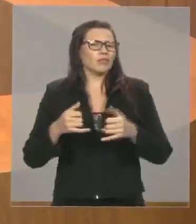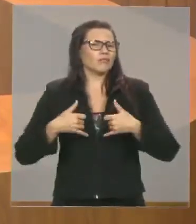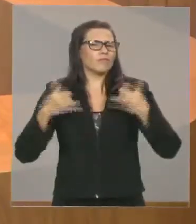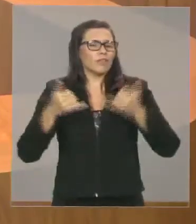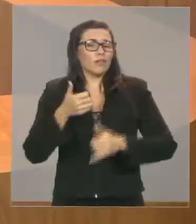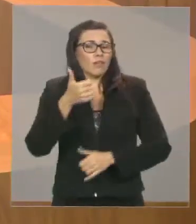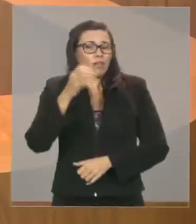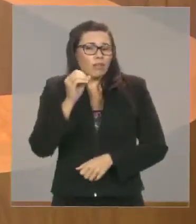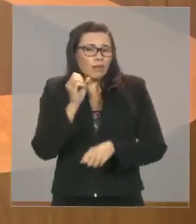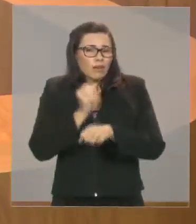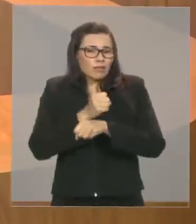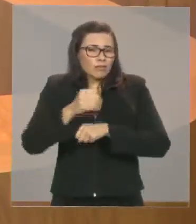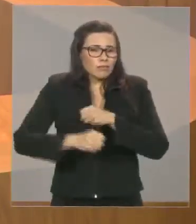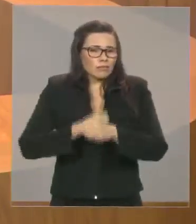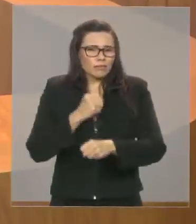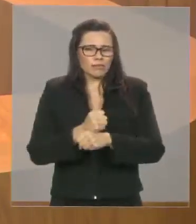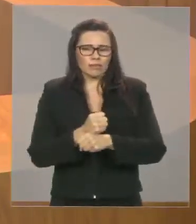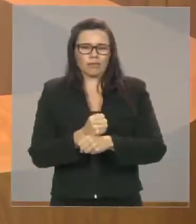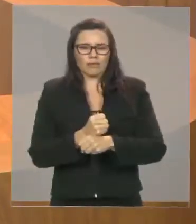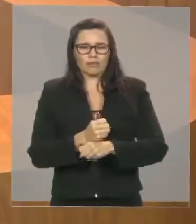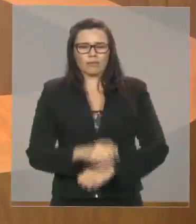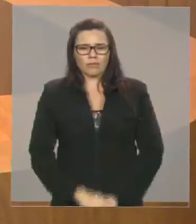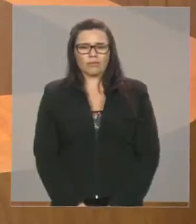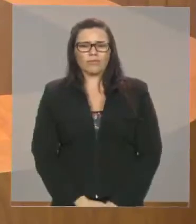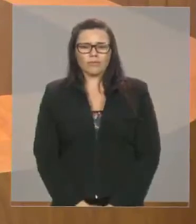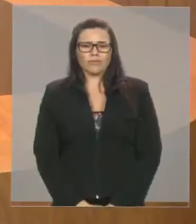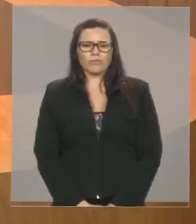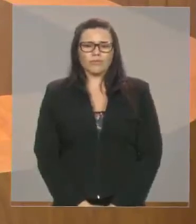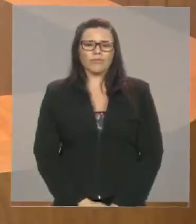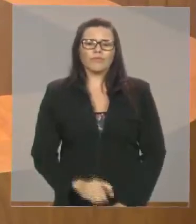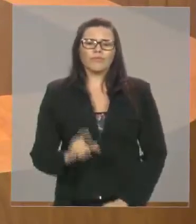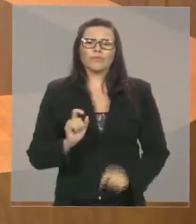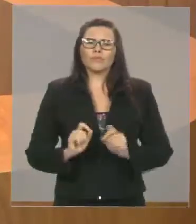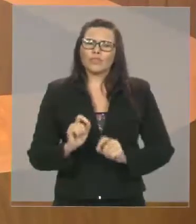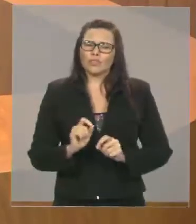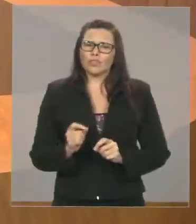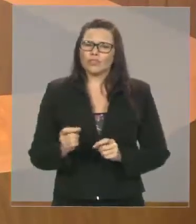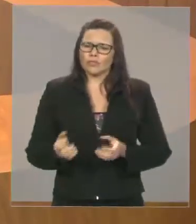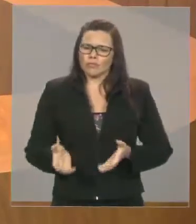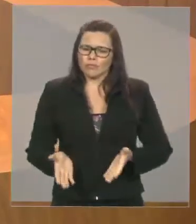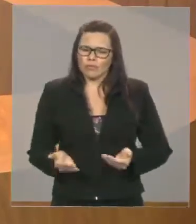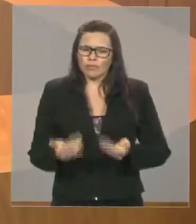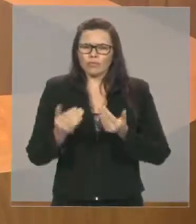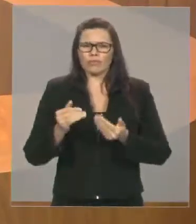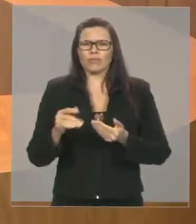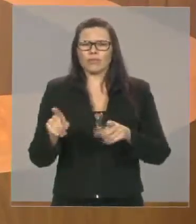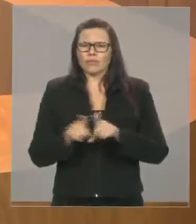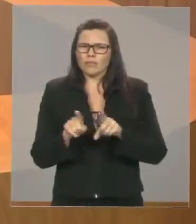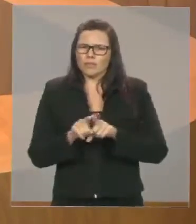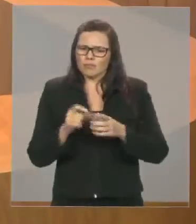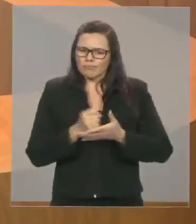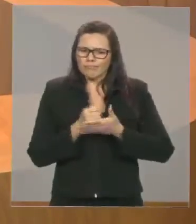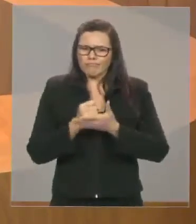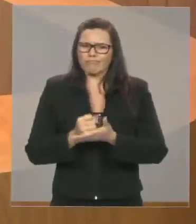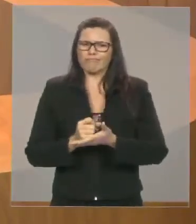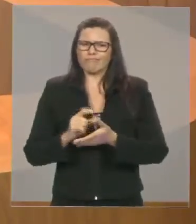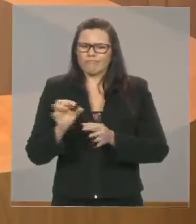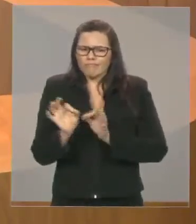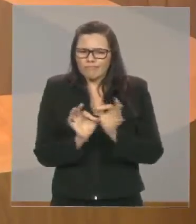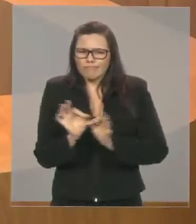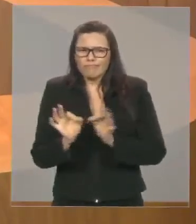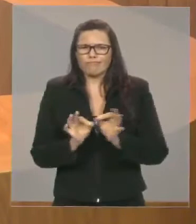oferta insuficiente de saneamento é causa indireta de muitas doenças e morte de milhares